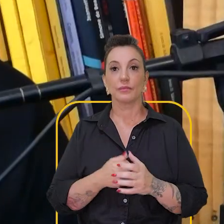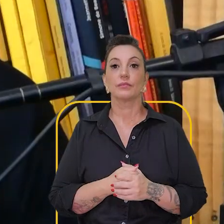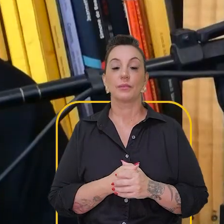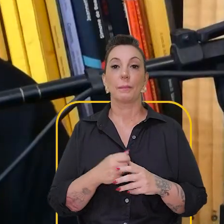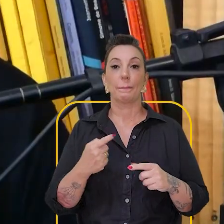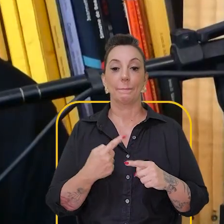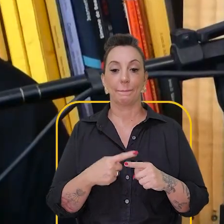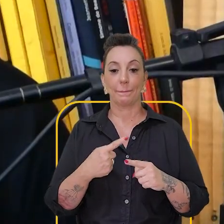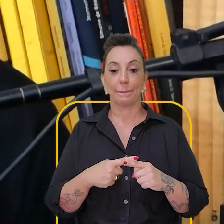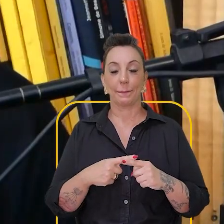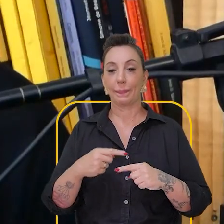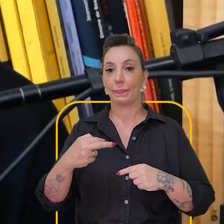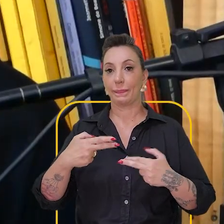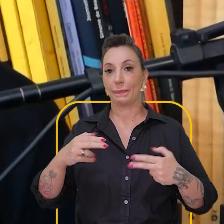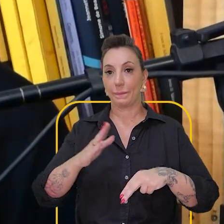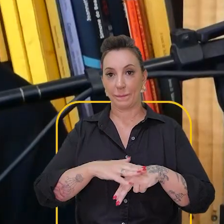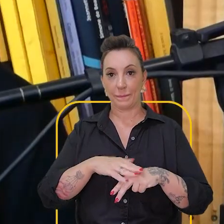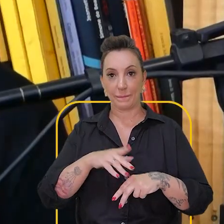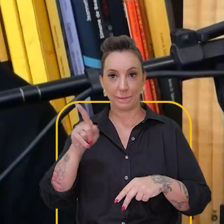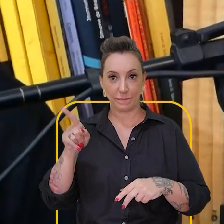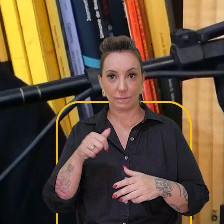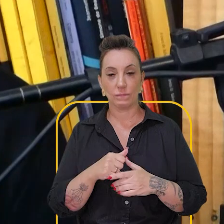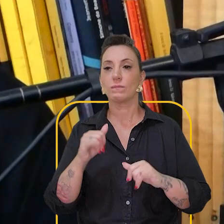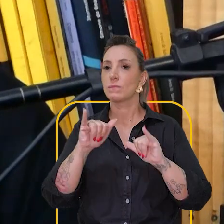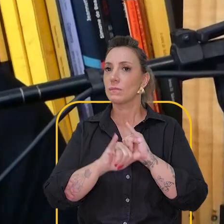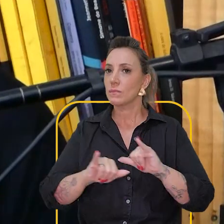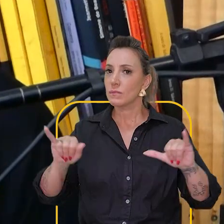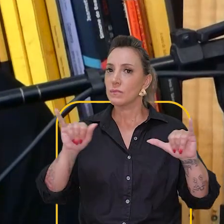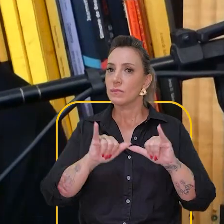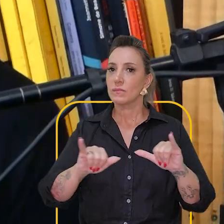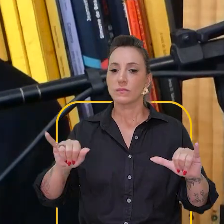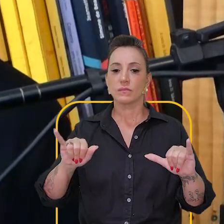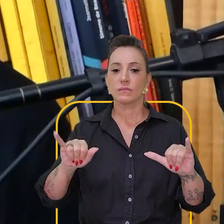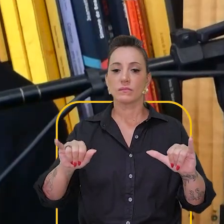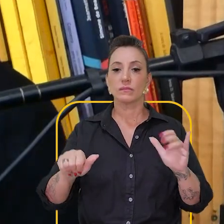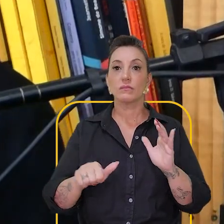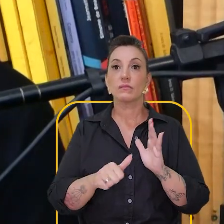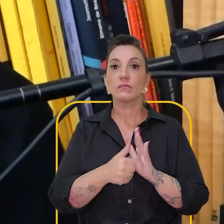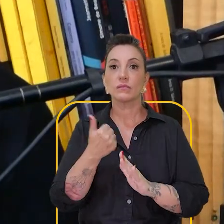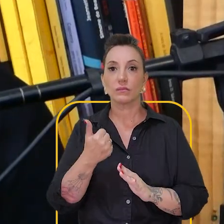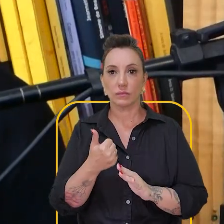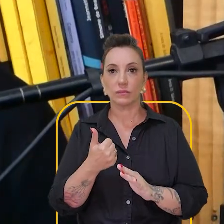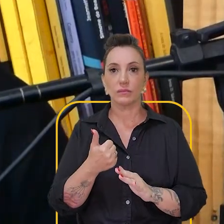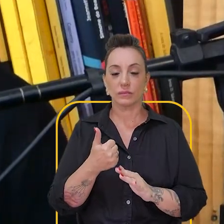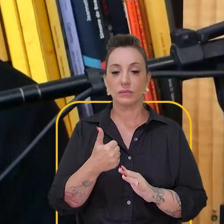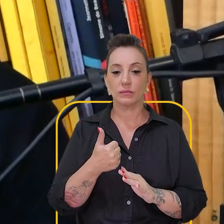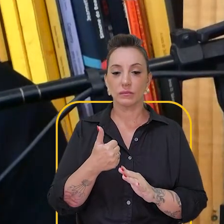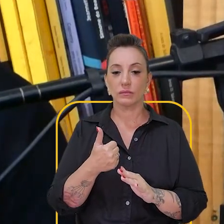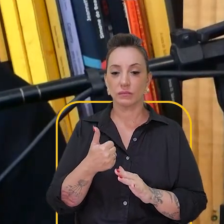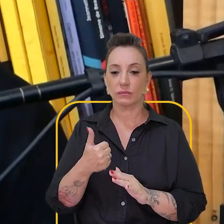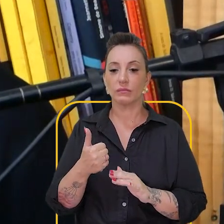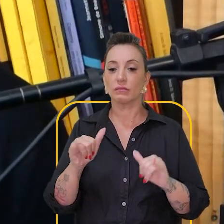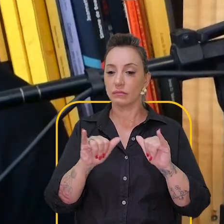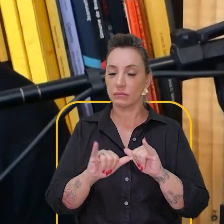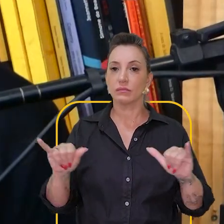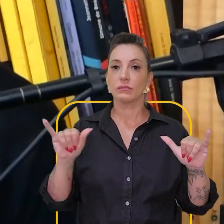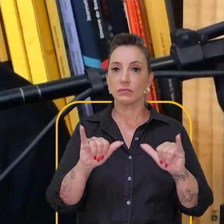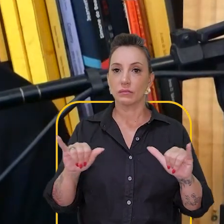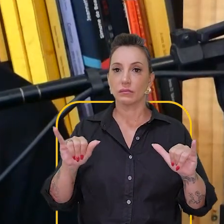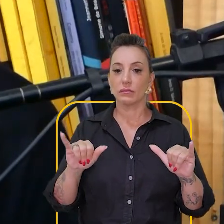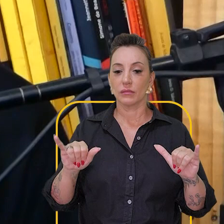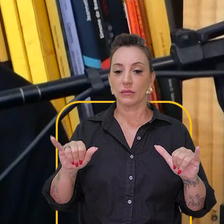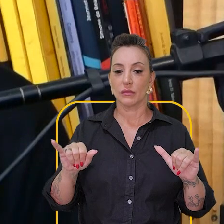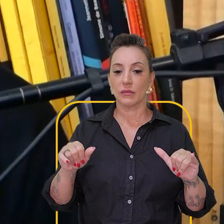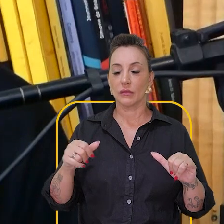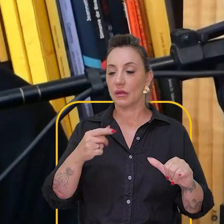a a a divulgar então muita gente critica ele não sei se por ser chinês por não ser chinês né então